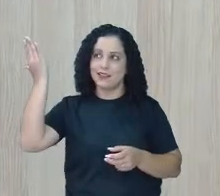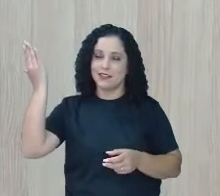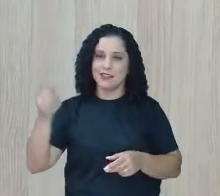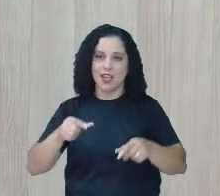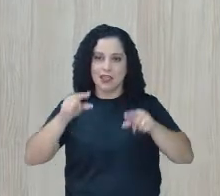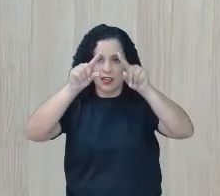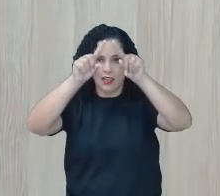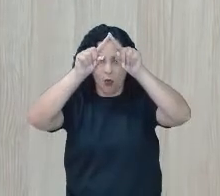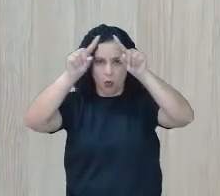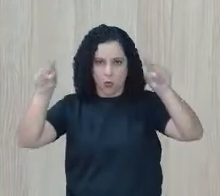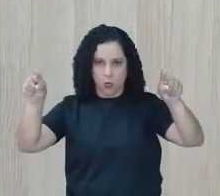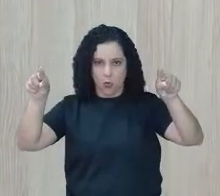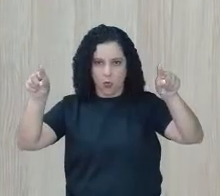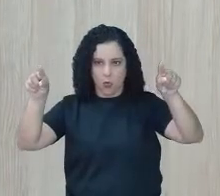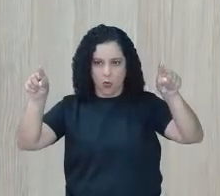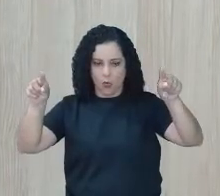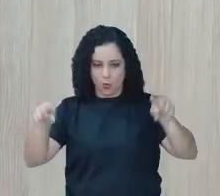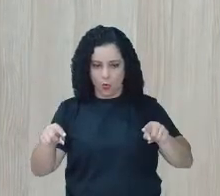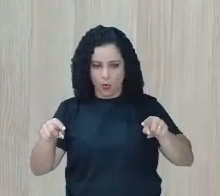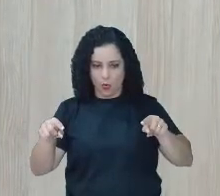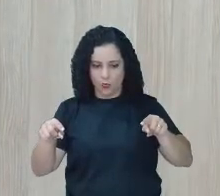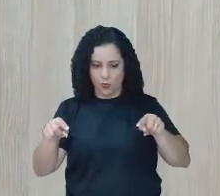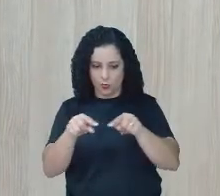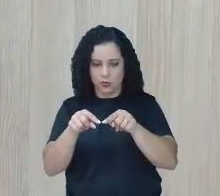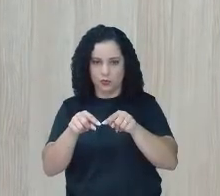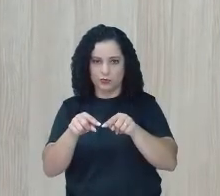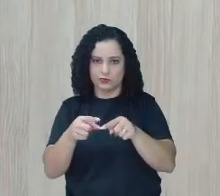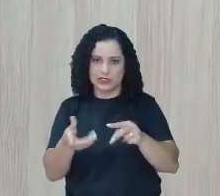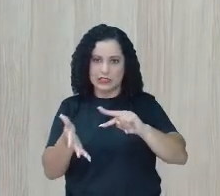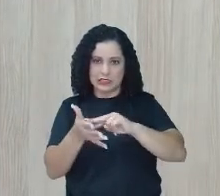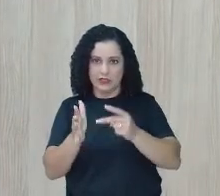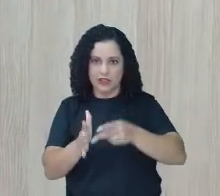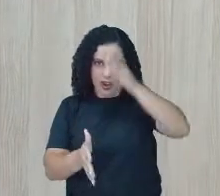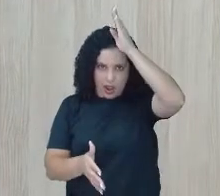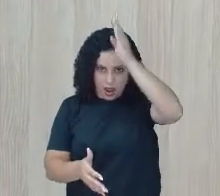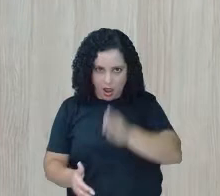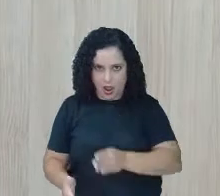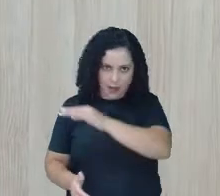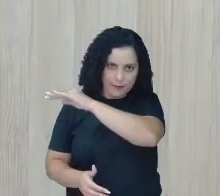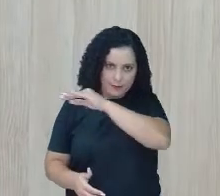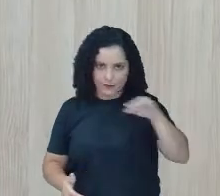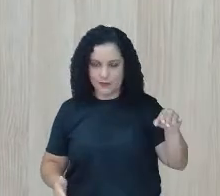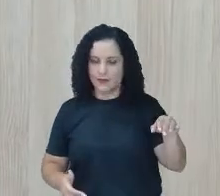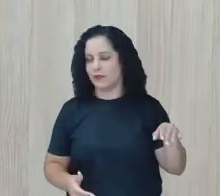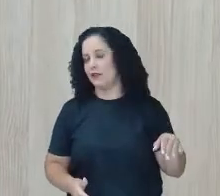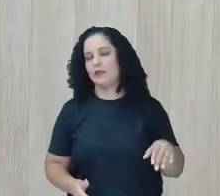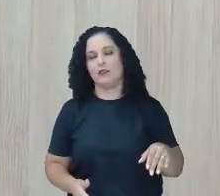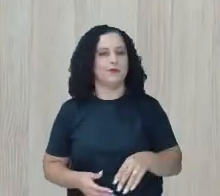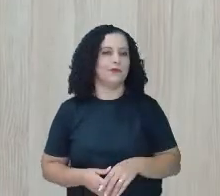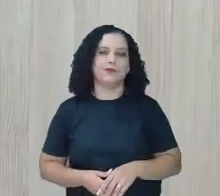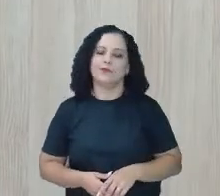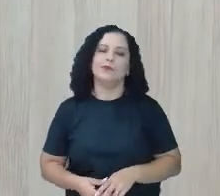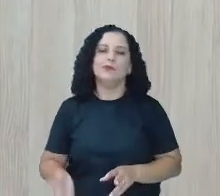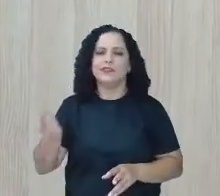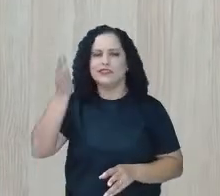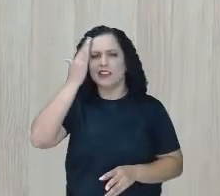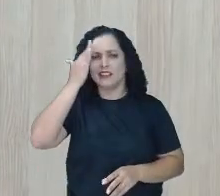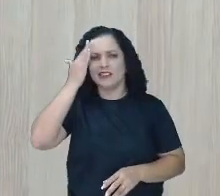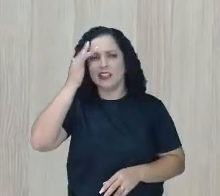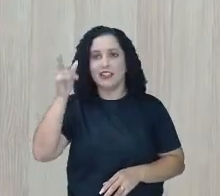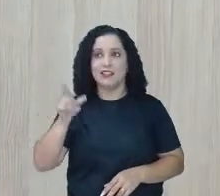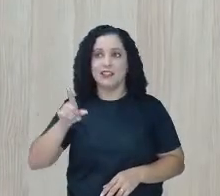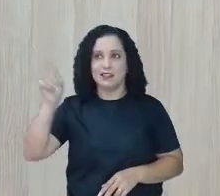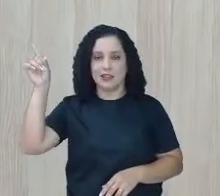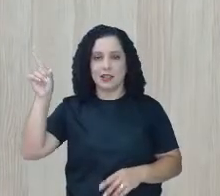não necessariamente vai cortar o pentágono ao meio, né, gente? Não é essa a relação. A gente já entende que a diagonal ela pode ser sim